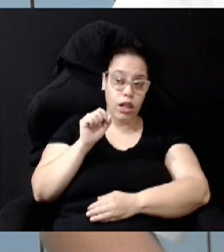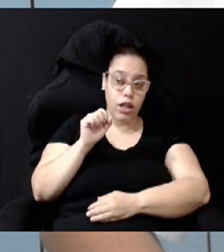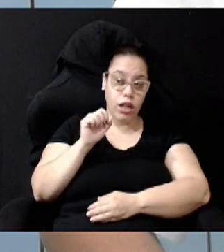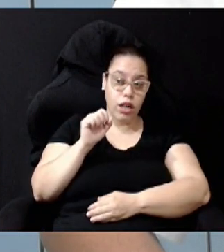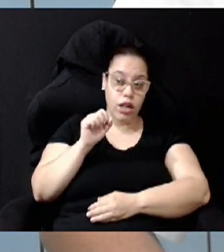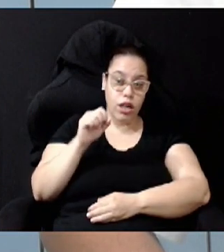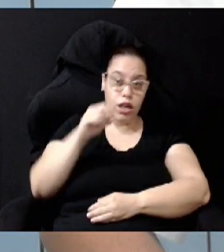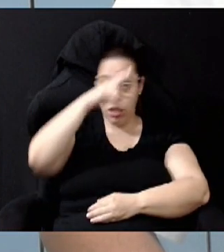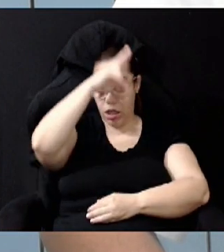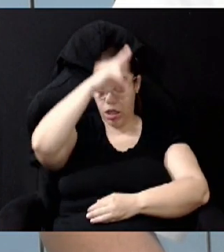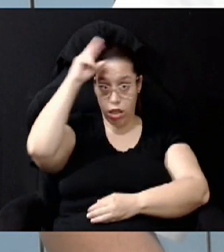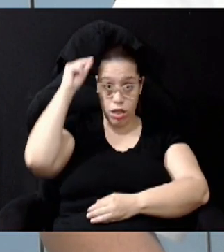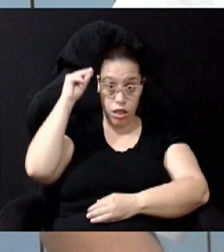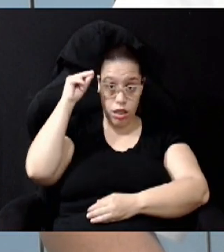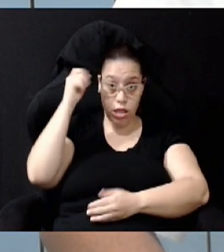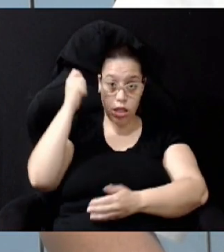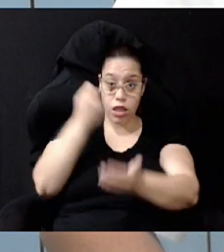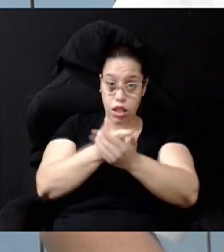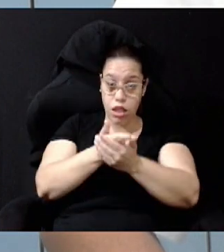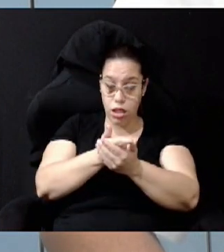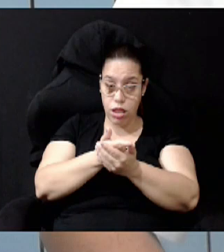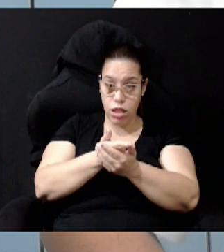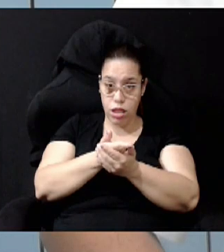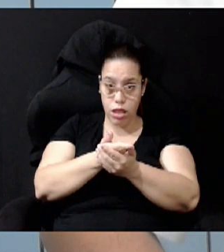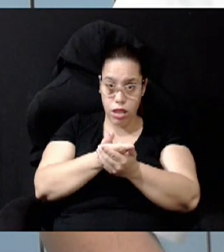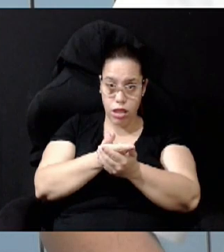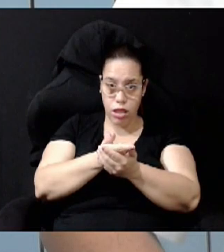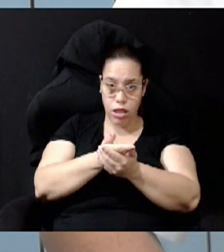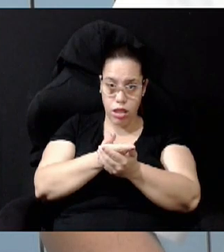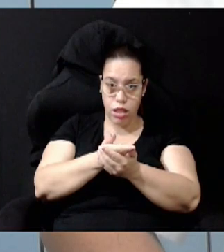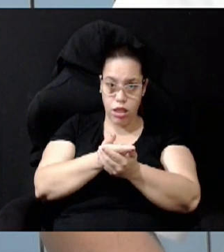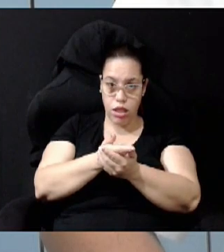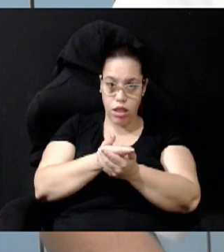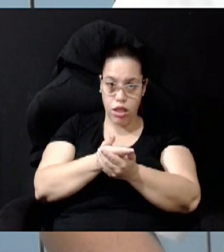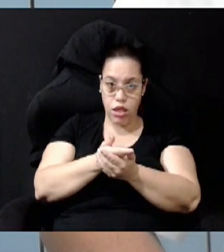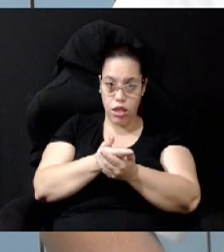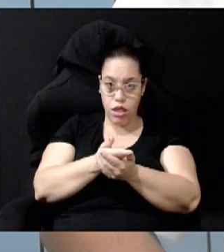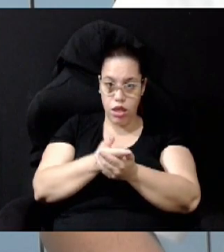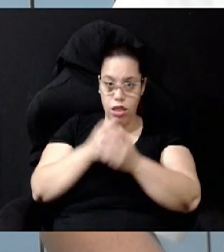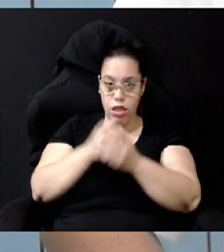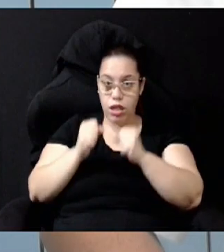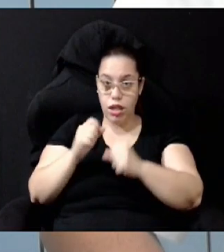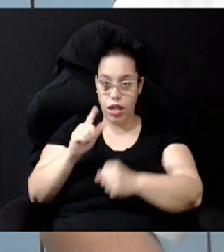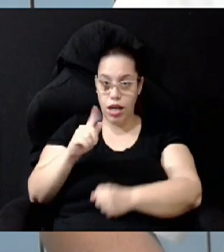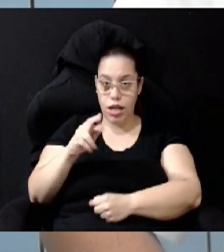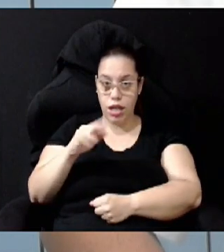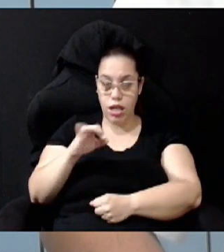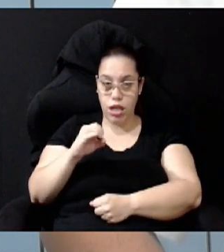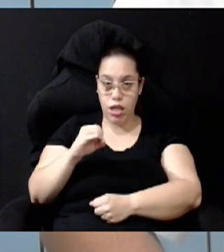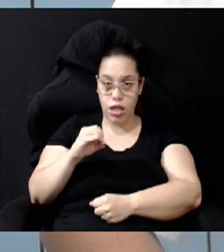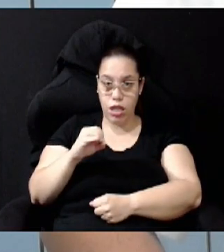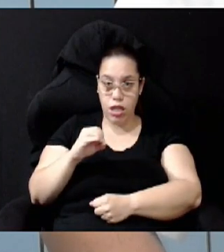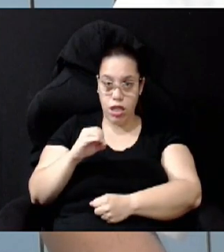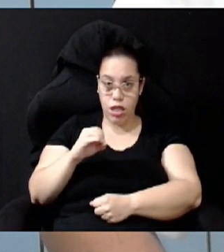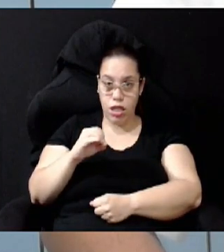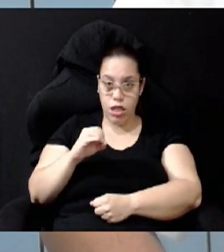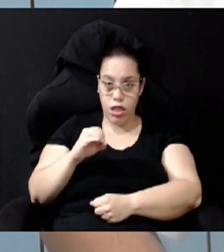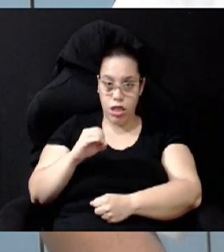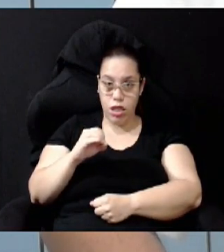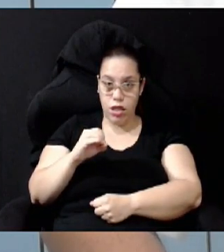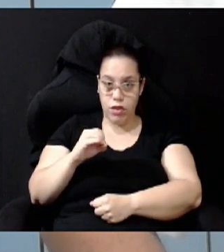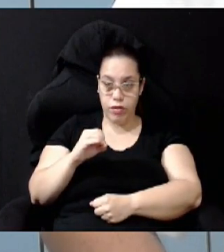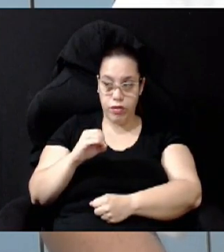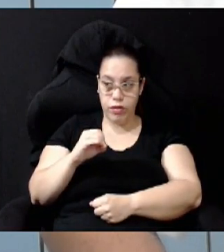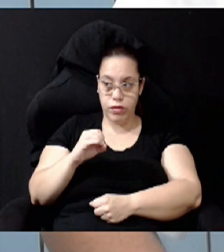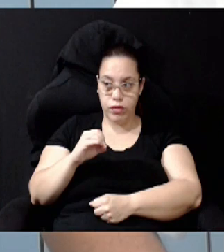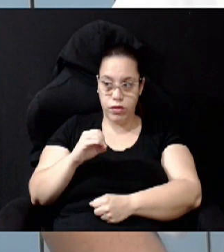da compra, se a cidade comprasse, ele podia licitar a mão de obra de operação. Uhum.